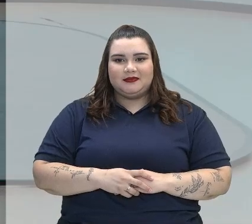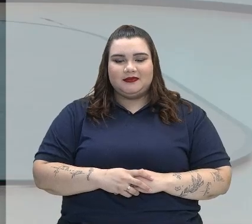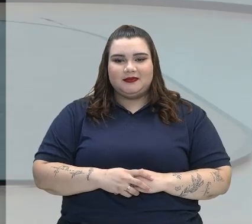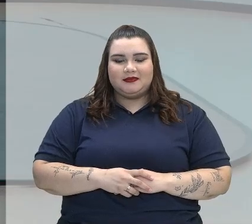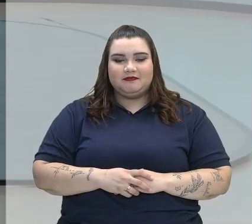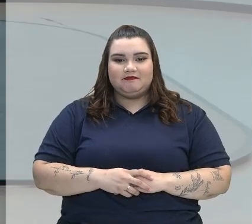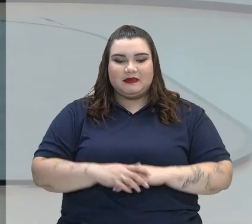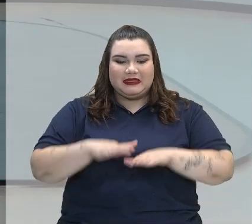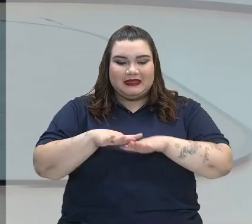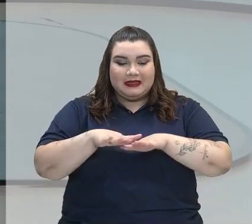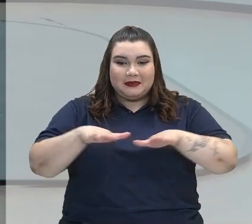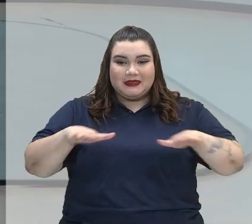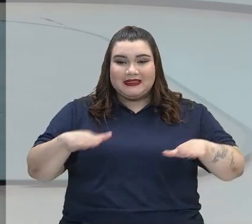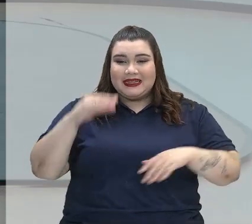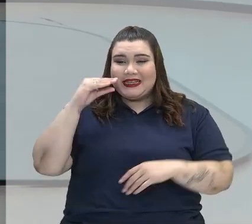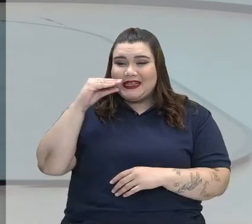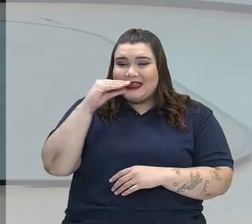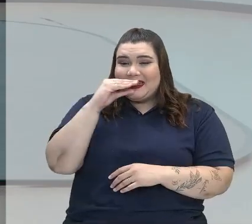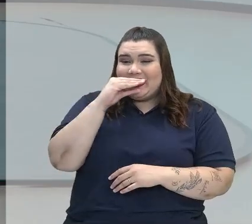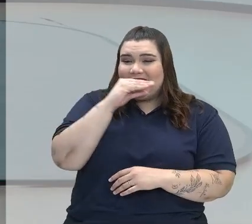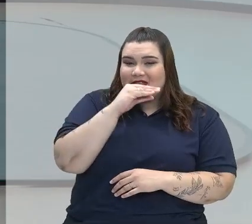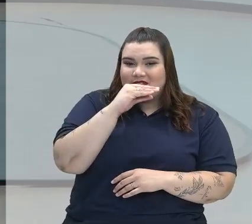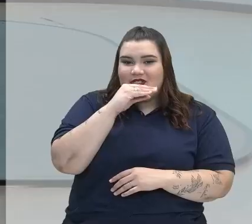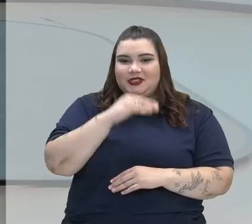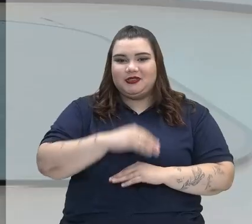O piso está muito quente.